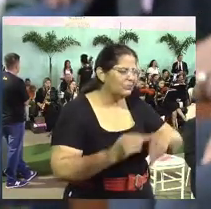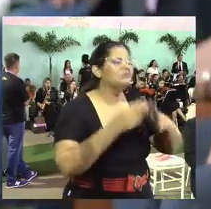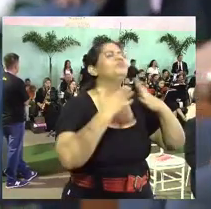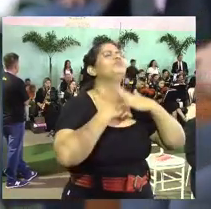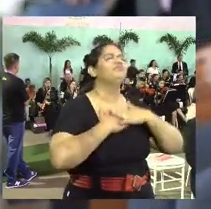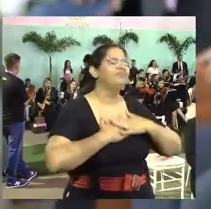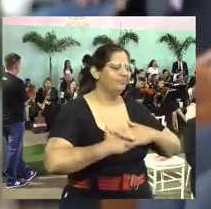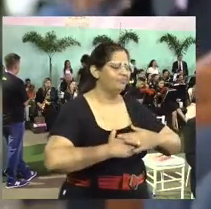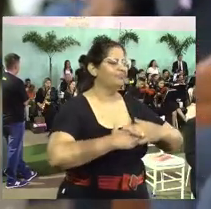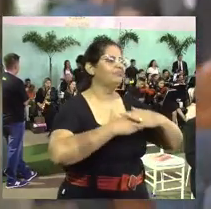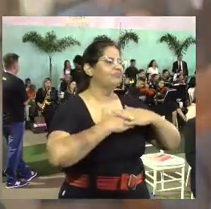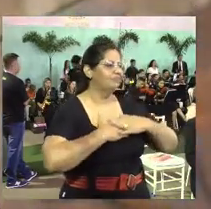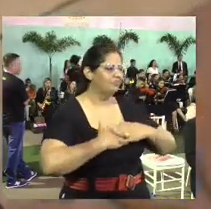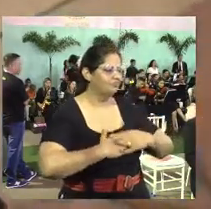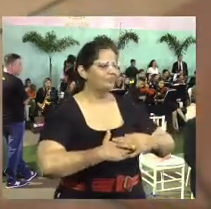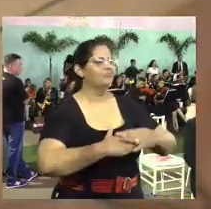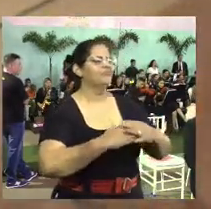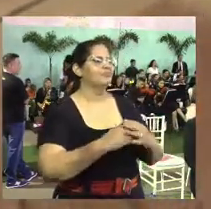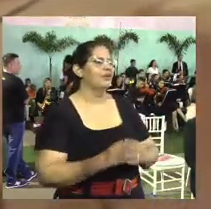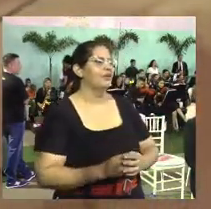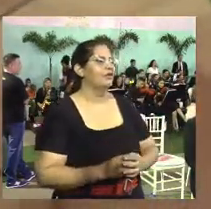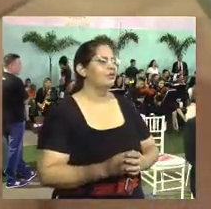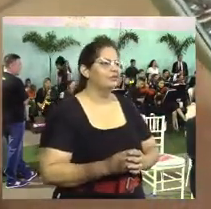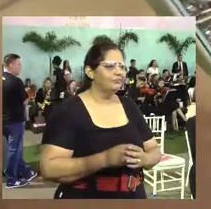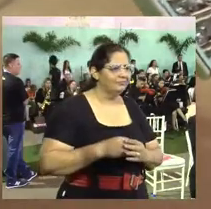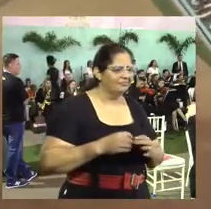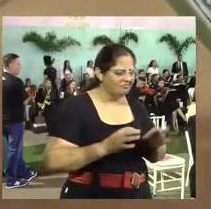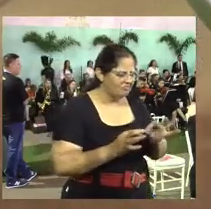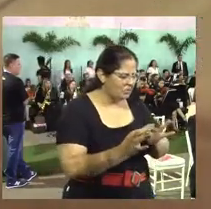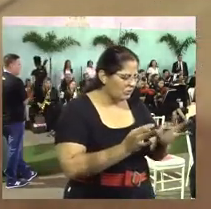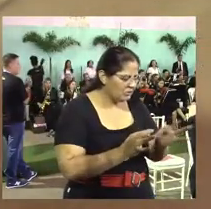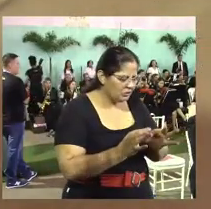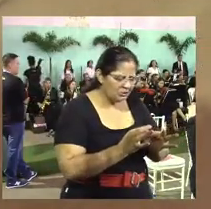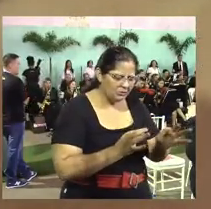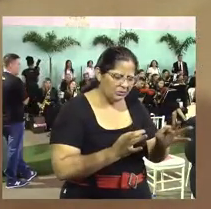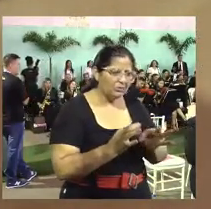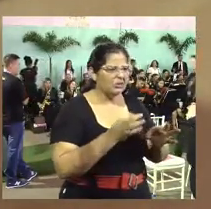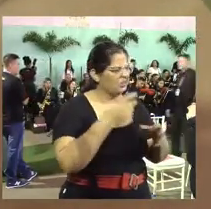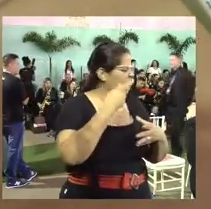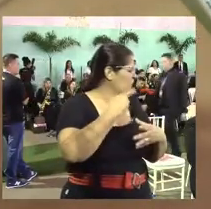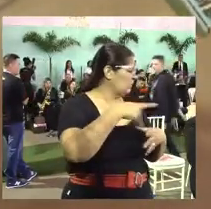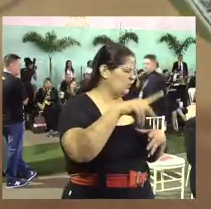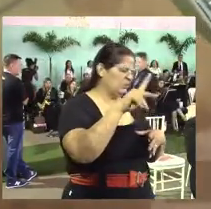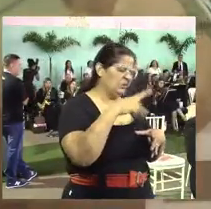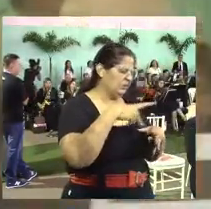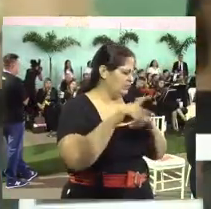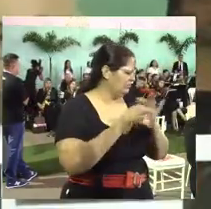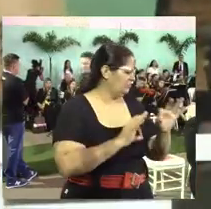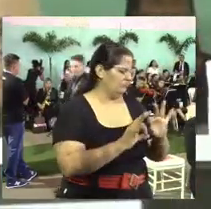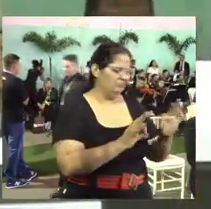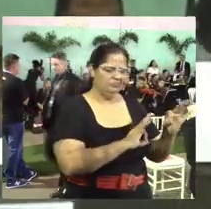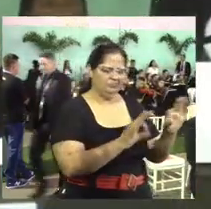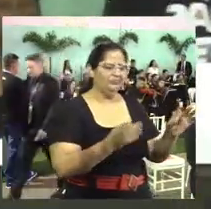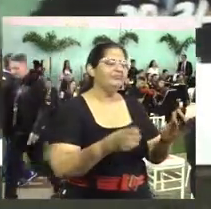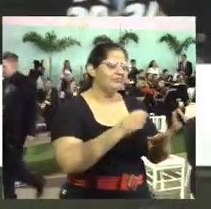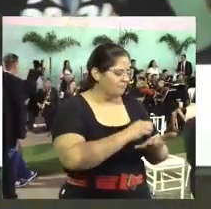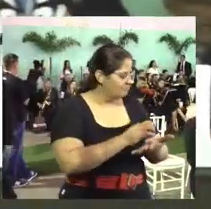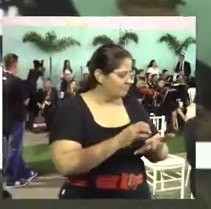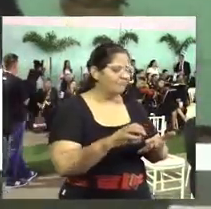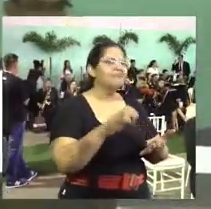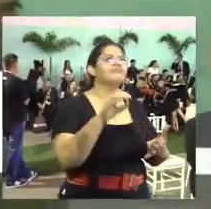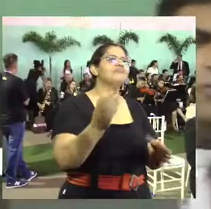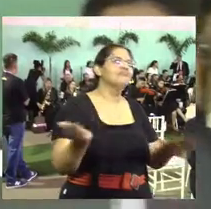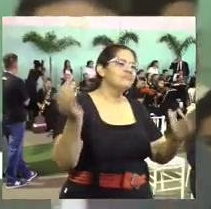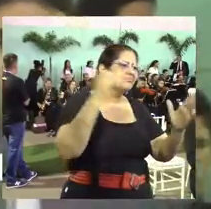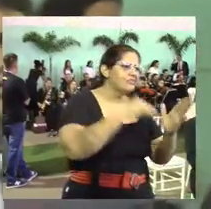tá lindo tô te mandando e o resto é detalhe eu estou anotando